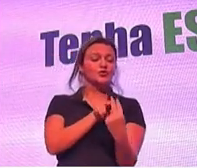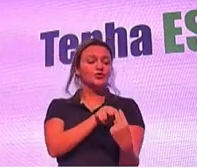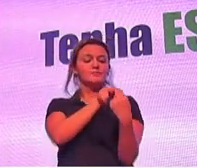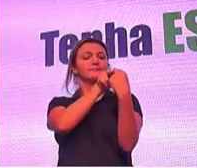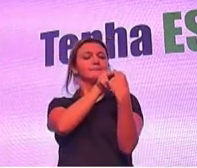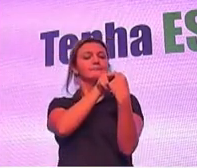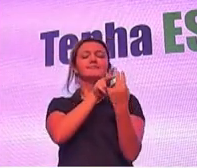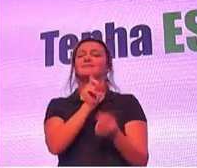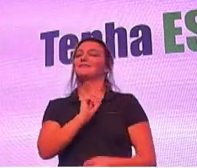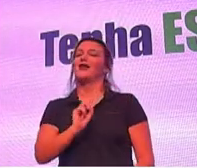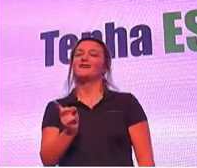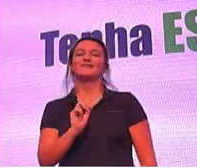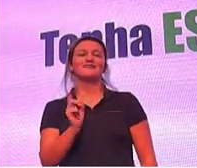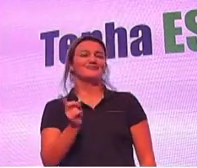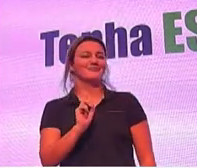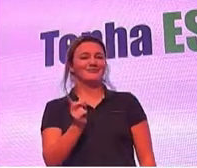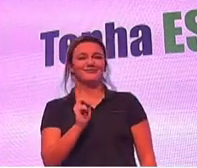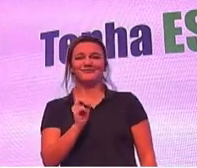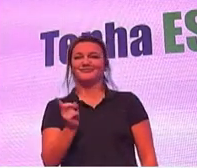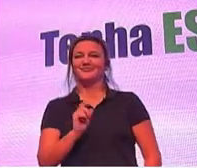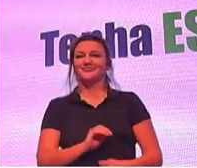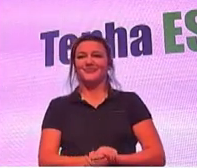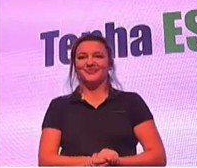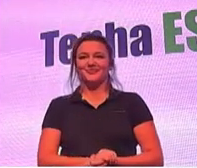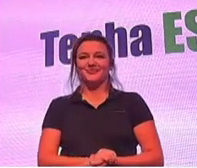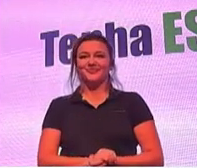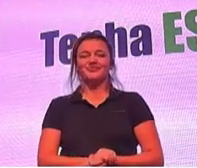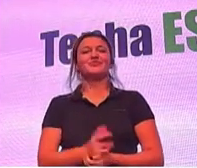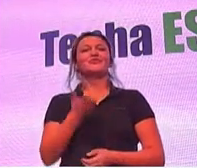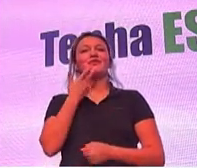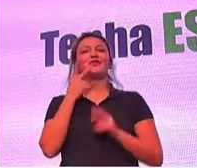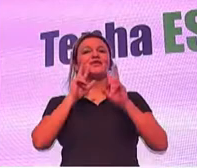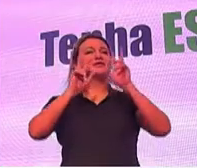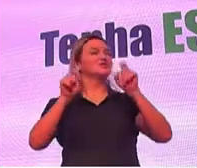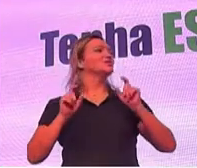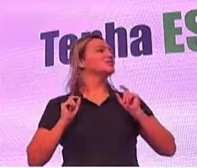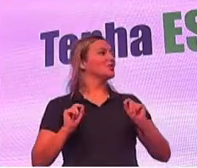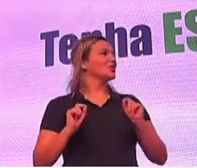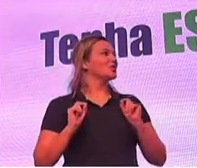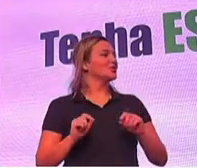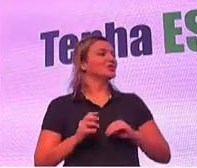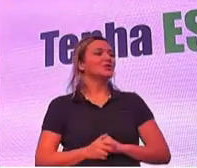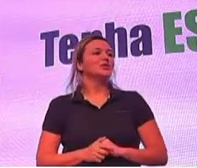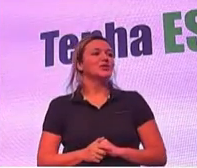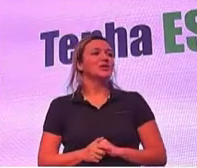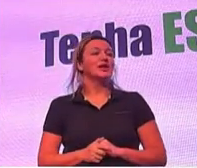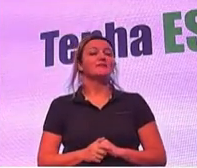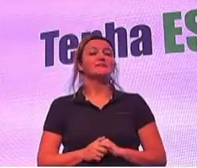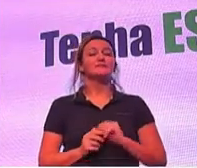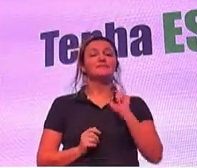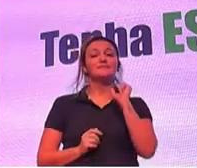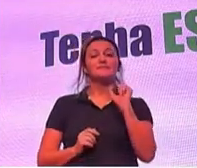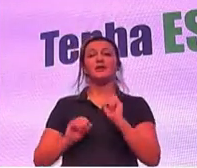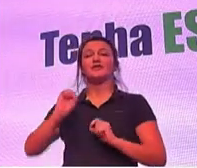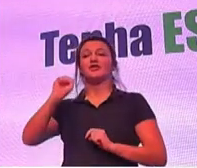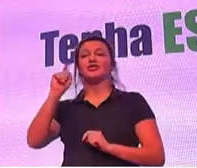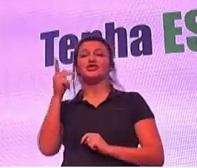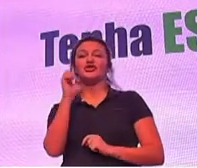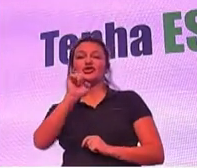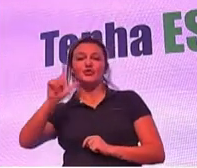fim. Você tem uma ideia? Vou falar de estilo, tá? Cada um de nós tem suas próprias